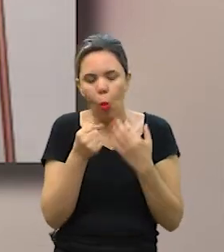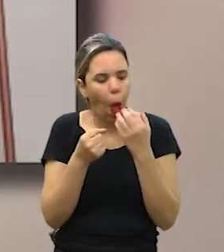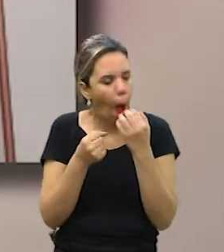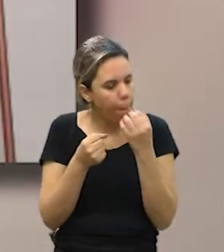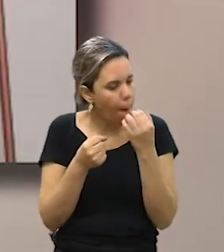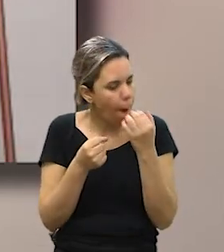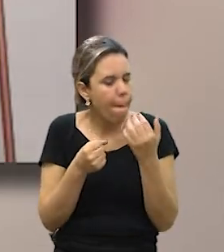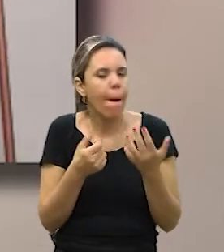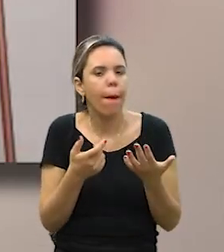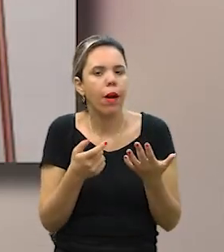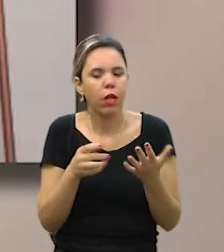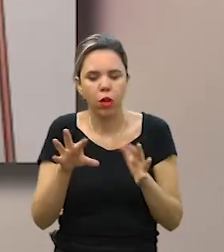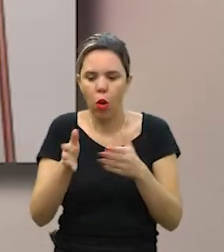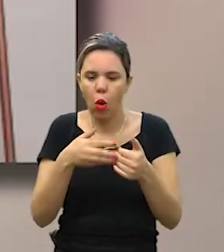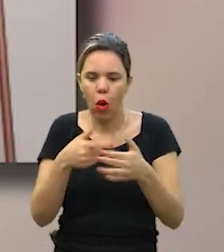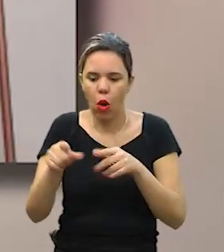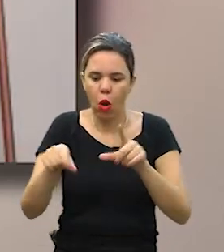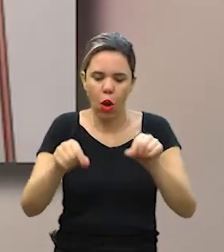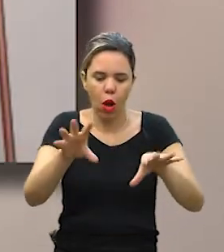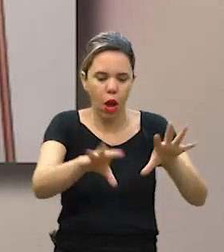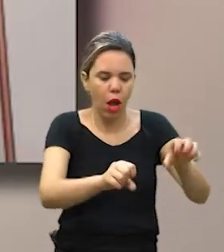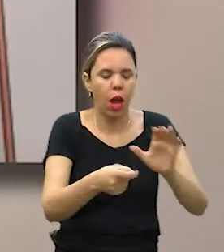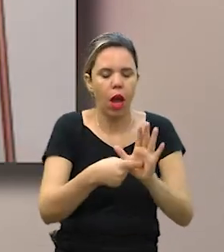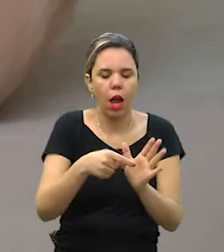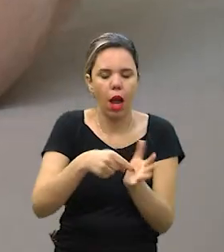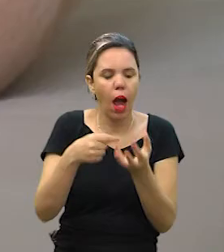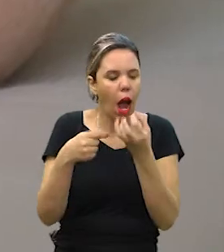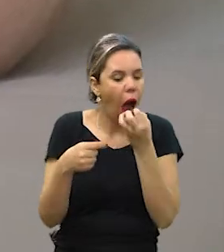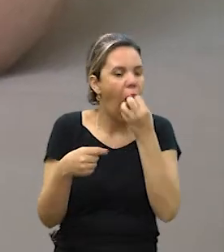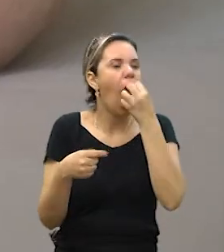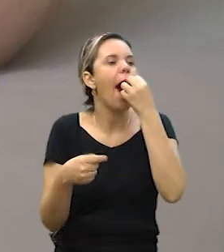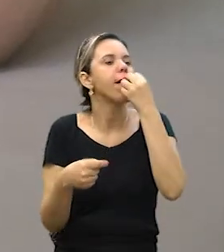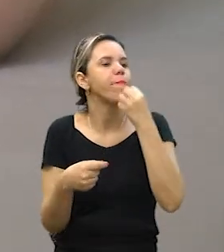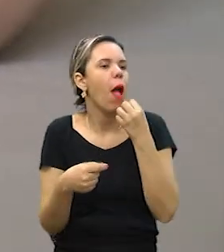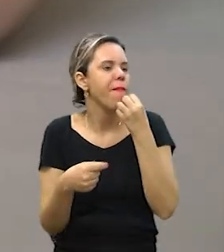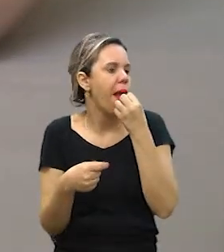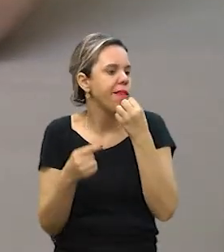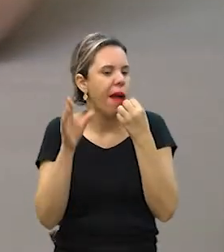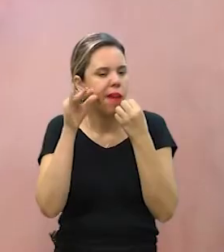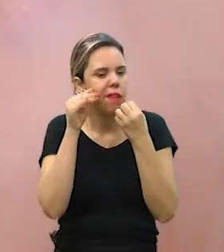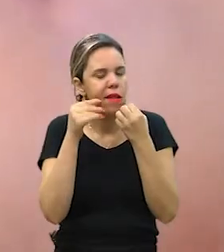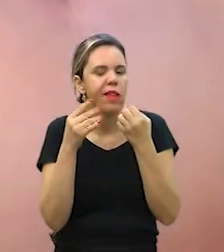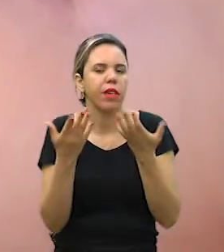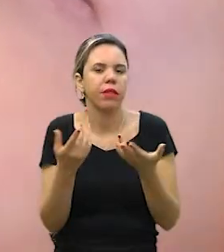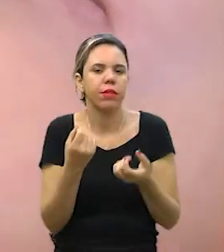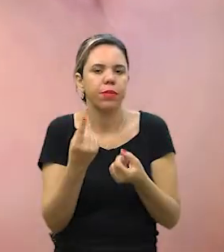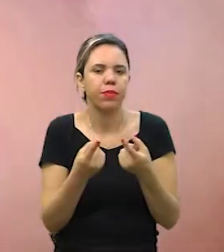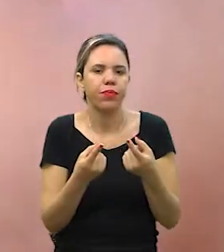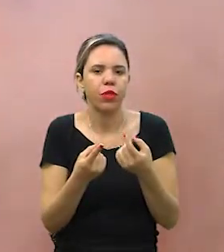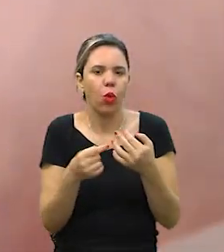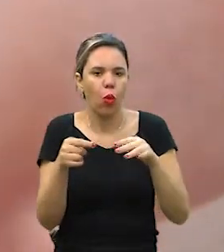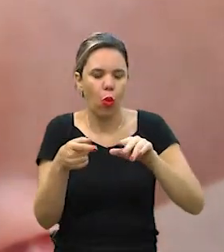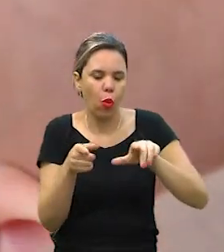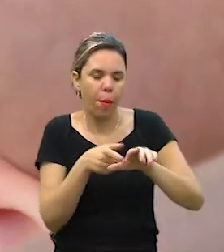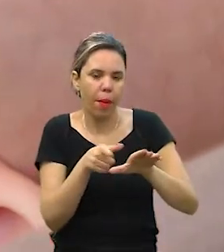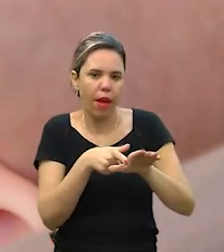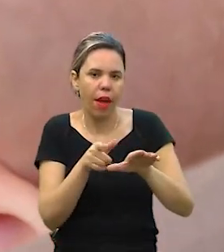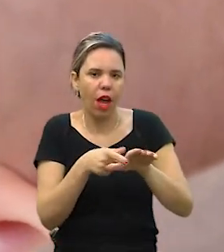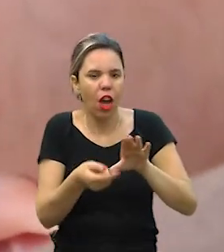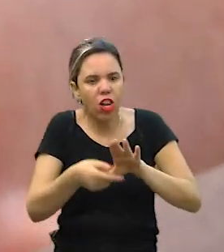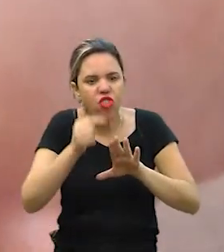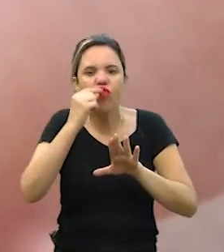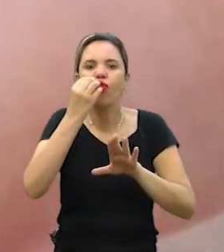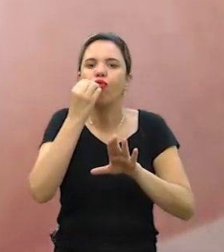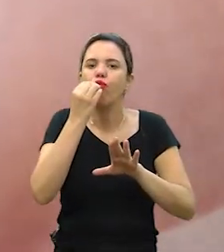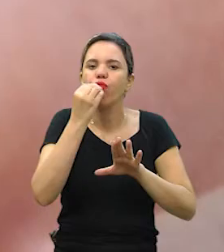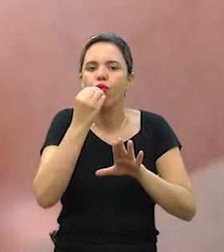a mãozinha. Qualquer objeto que você der na mãozinha dele, ele vai levar na boca. Tem bebê que chupa o pezinho, né? Isso é